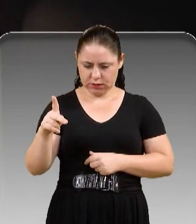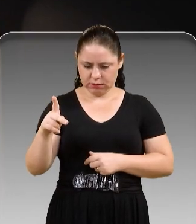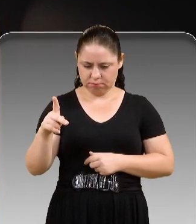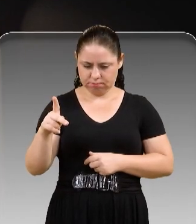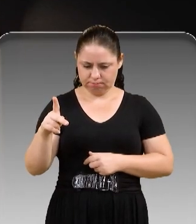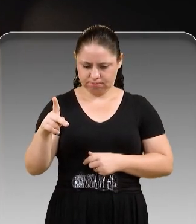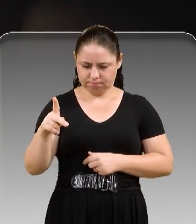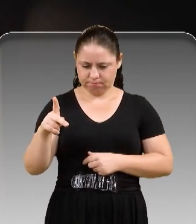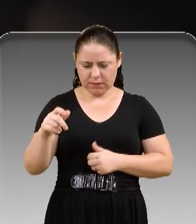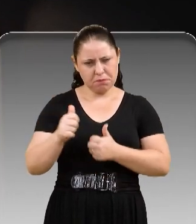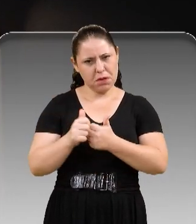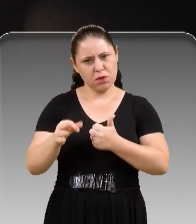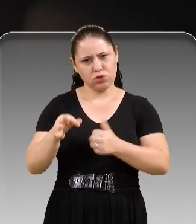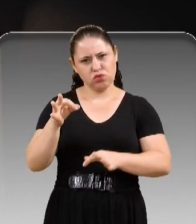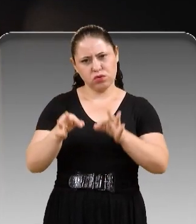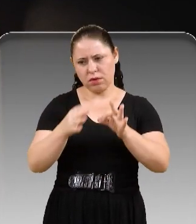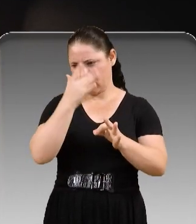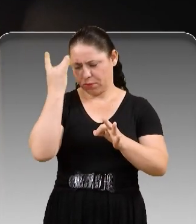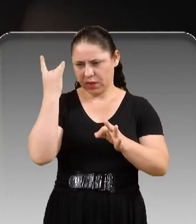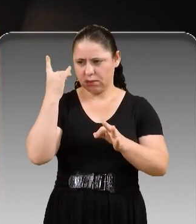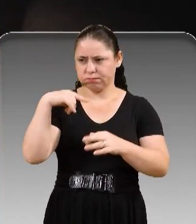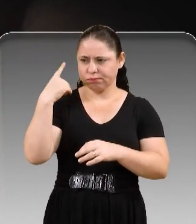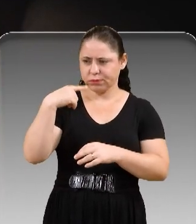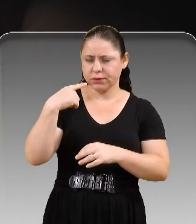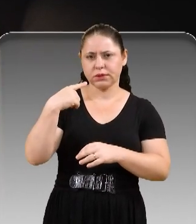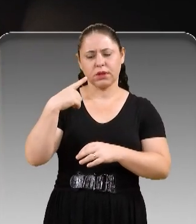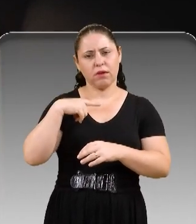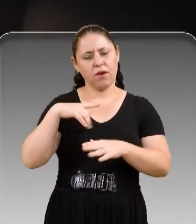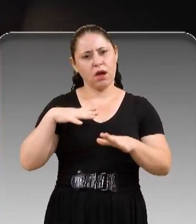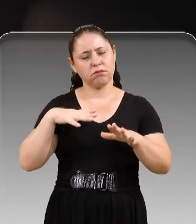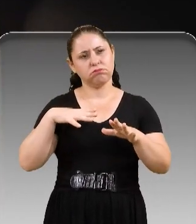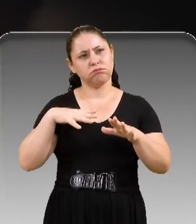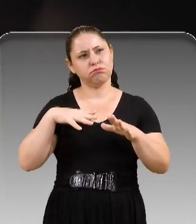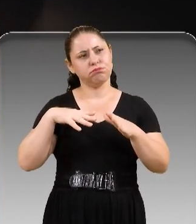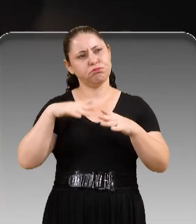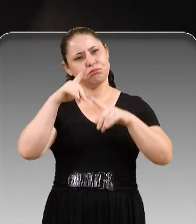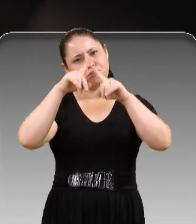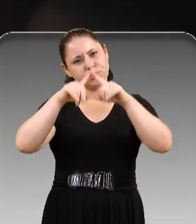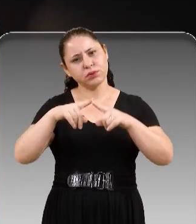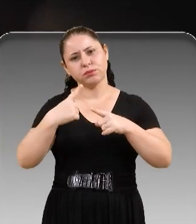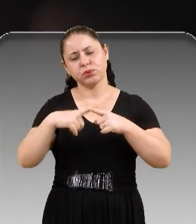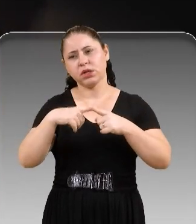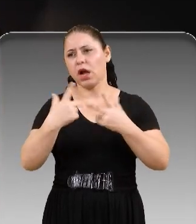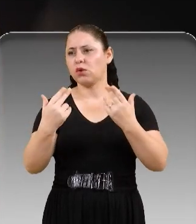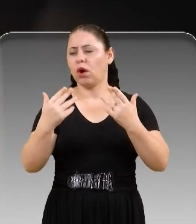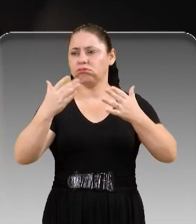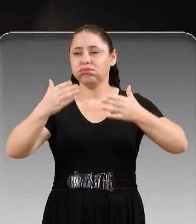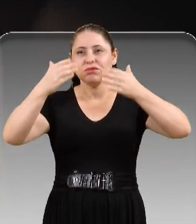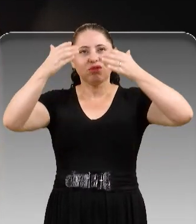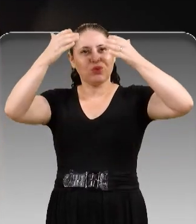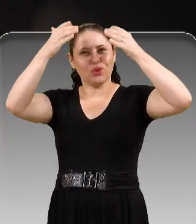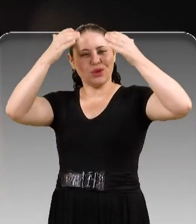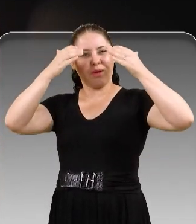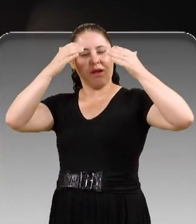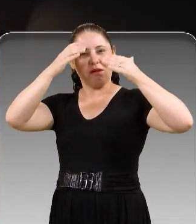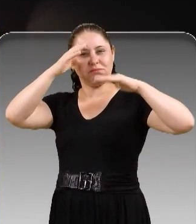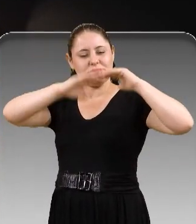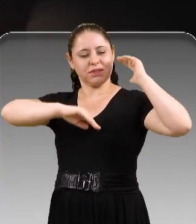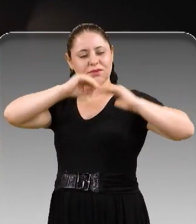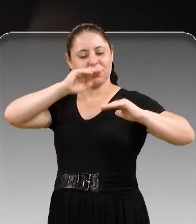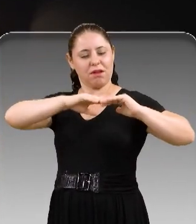tribunal para o juiz de carreira é uma alegria muito intensa, porque é o coroamento de toda uma